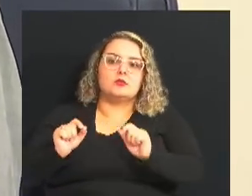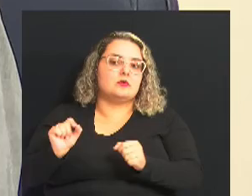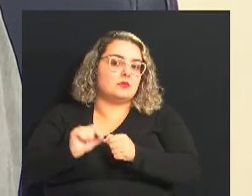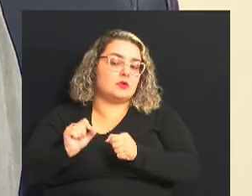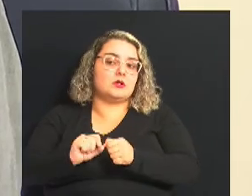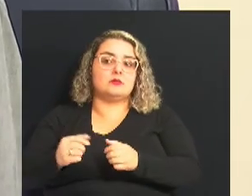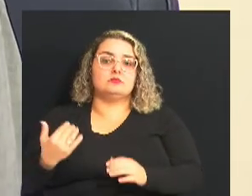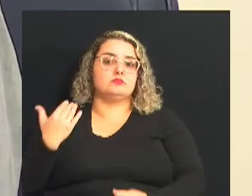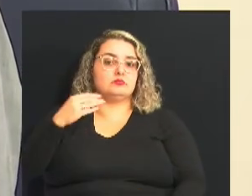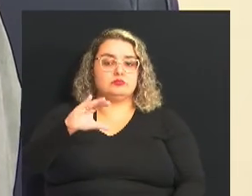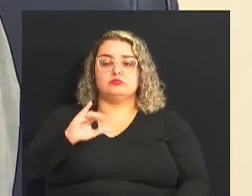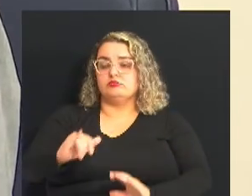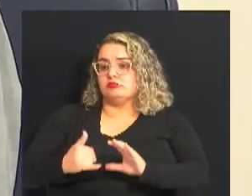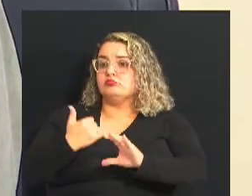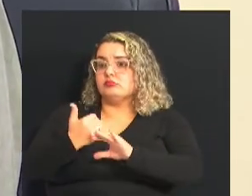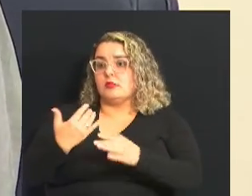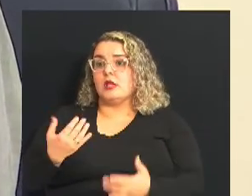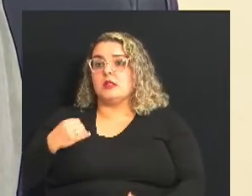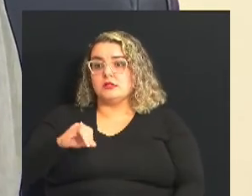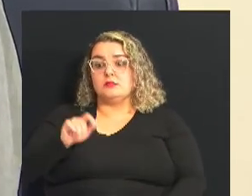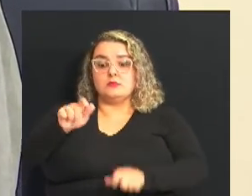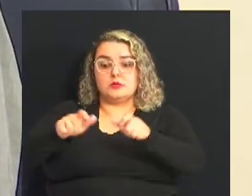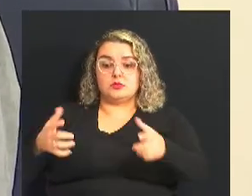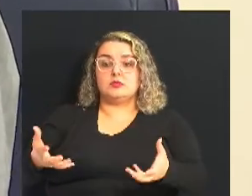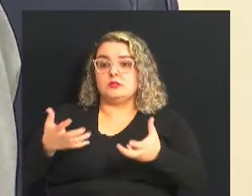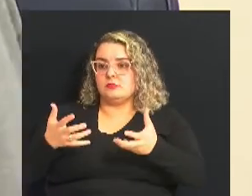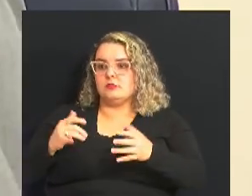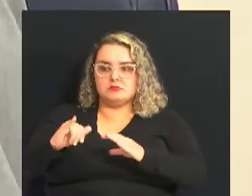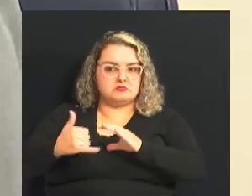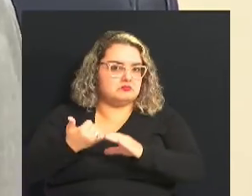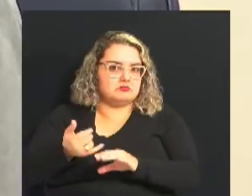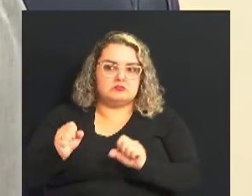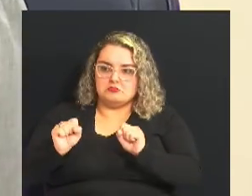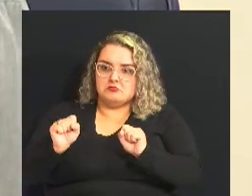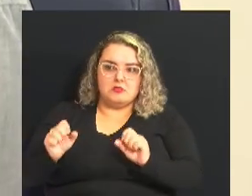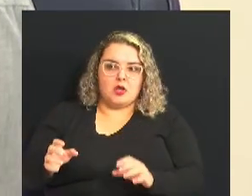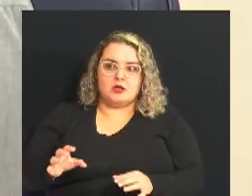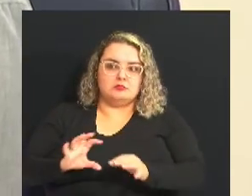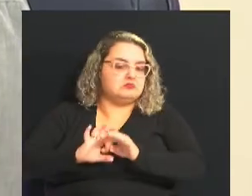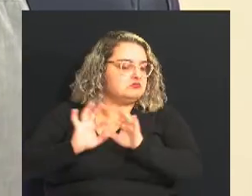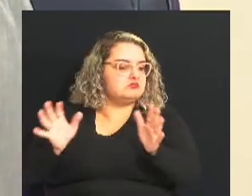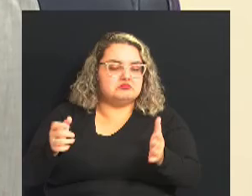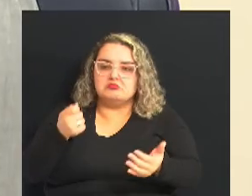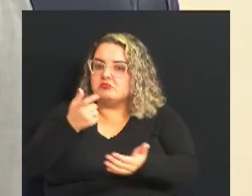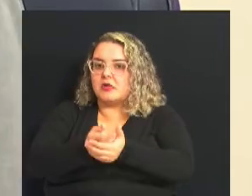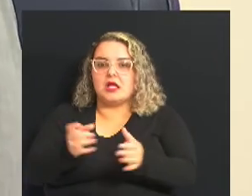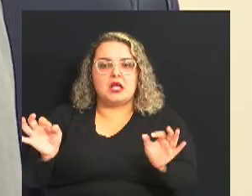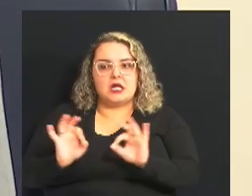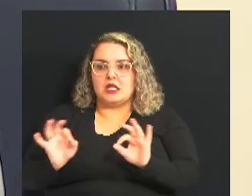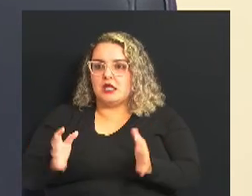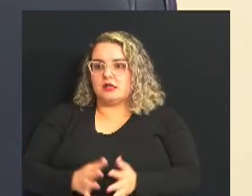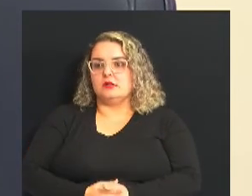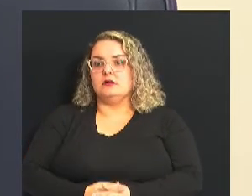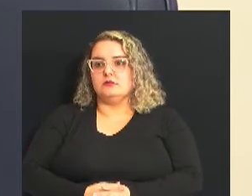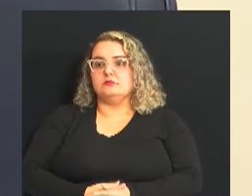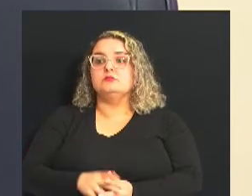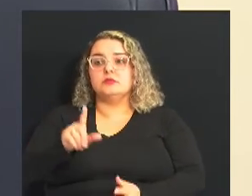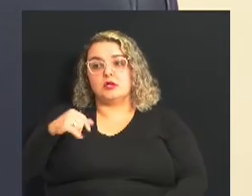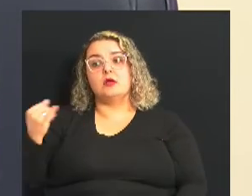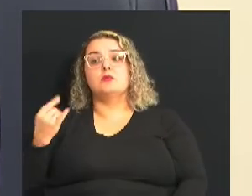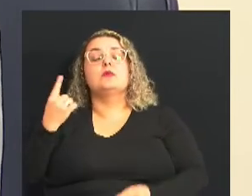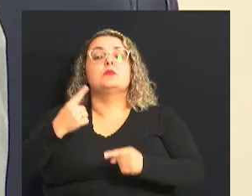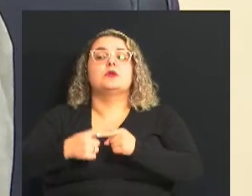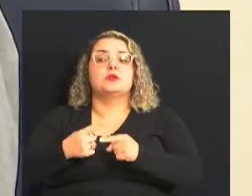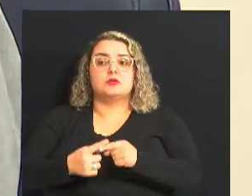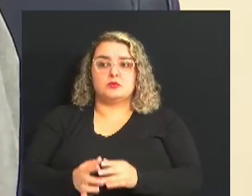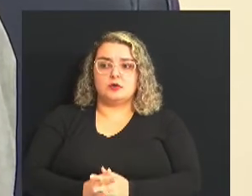no YouTube. Se essa pessoa quiser pegar do YouTube e usar, não tem custo nenhum para ela, né? E isso é importante porque